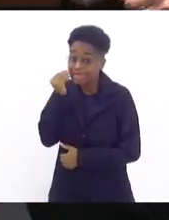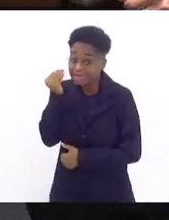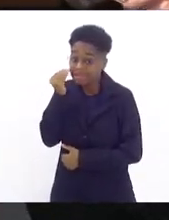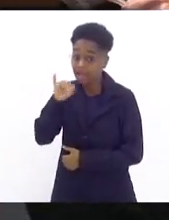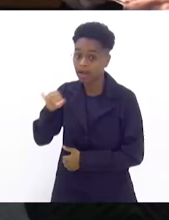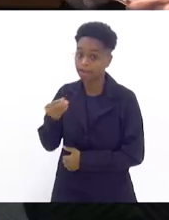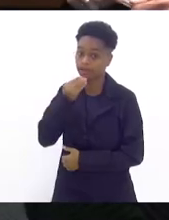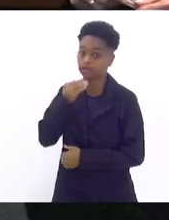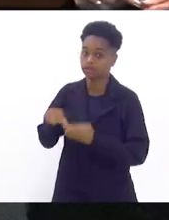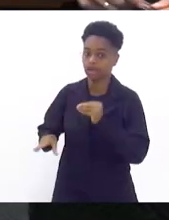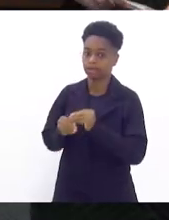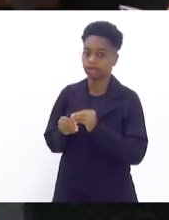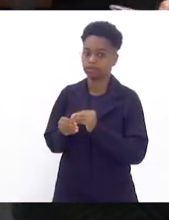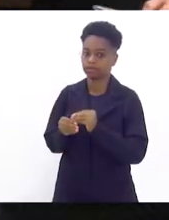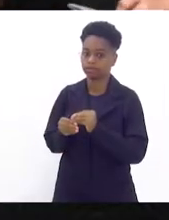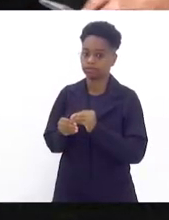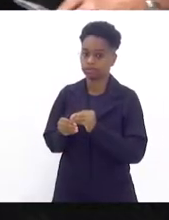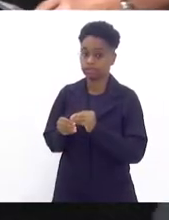tentando aproveitar essas emendas. Olha,